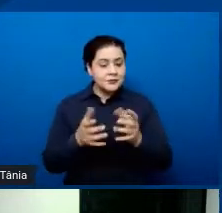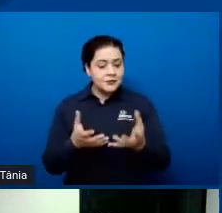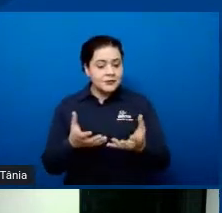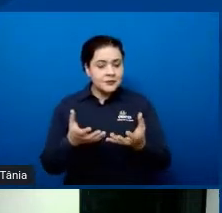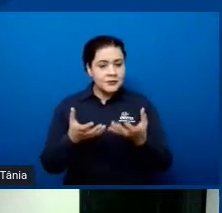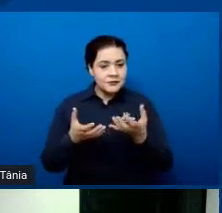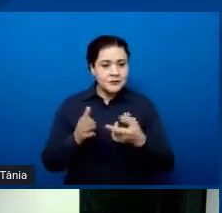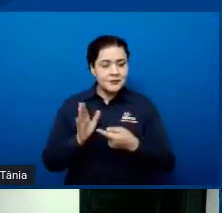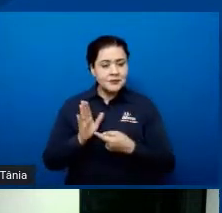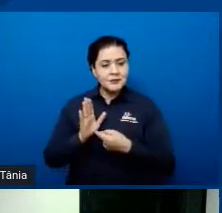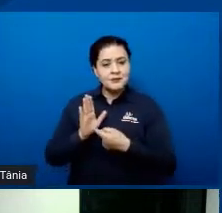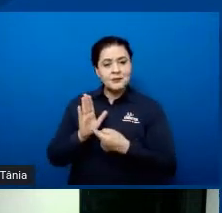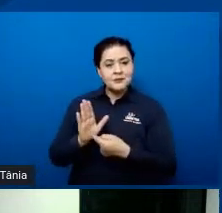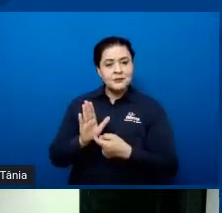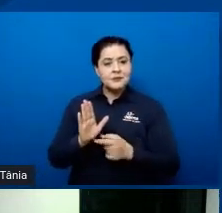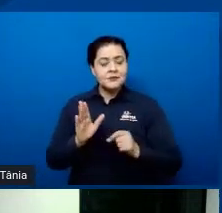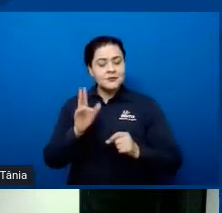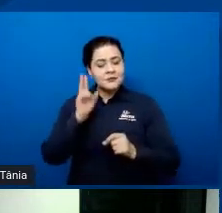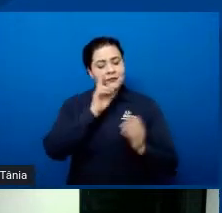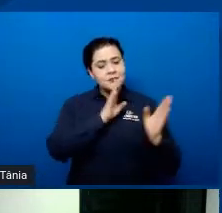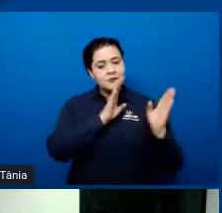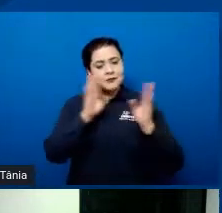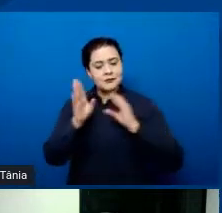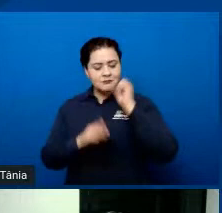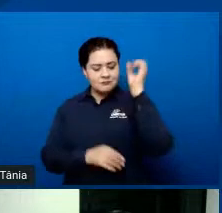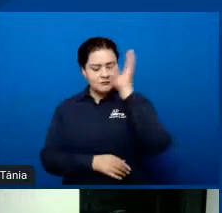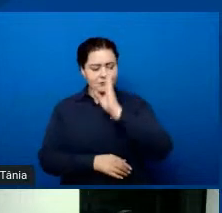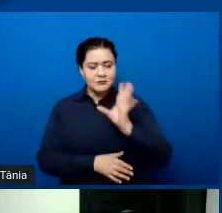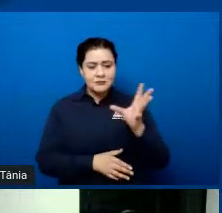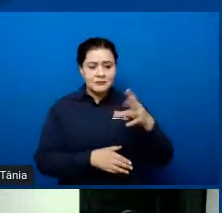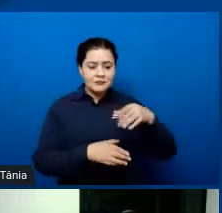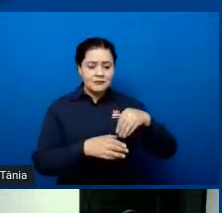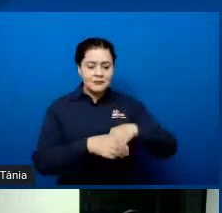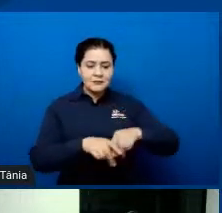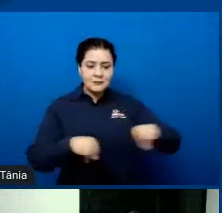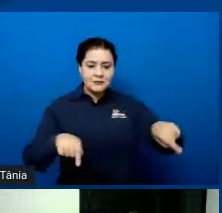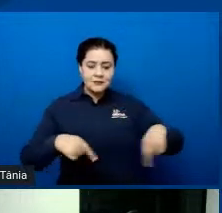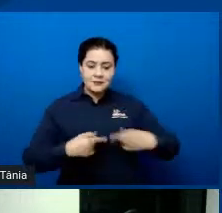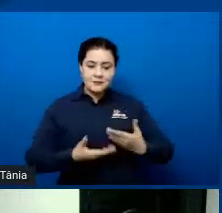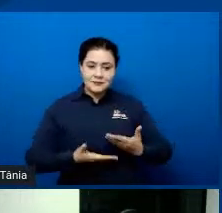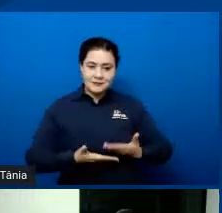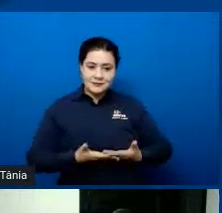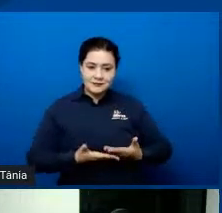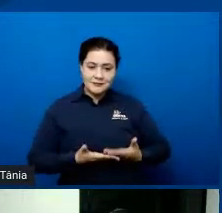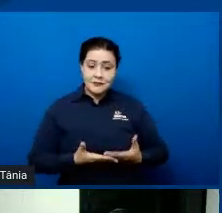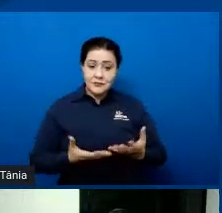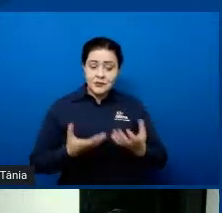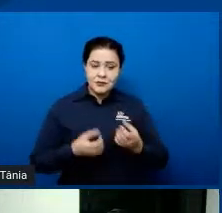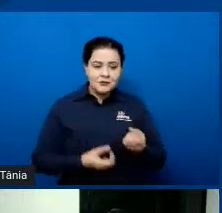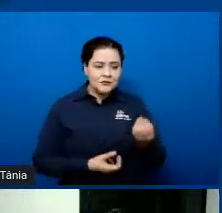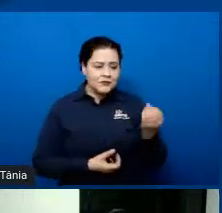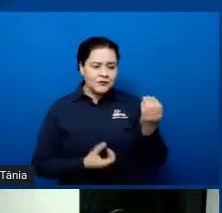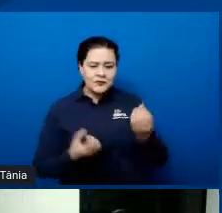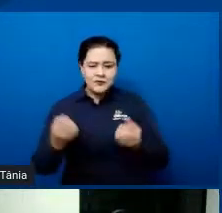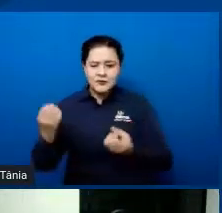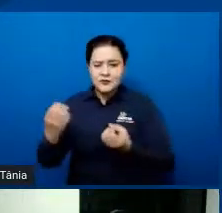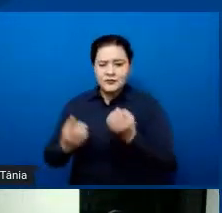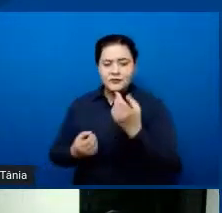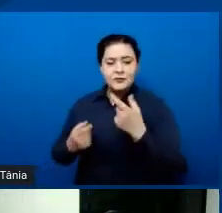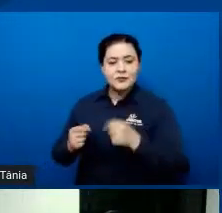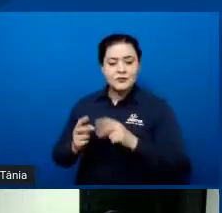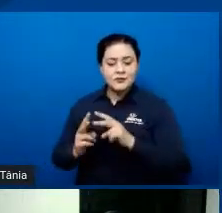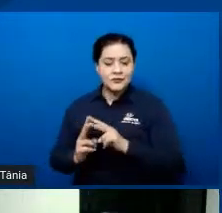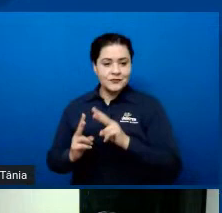trazer a história do Brasil para dentro da sala de aula dele, né? E ele queria fazer viagem, né? Viagens virtuais,